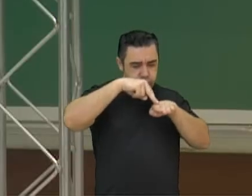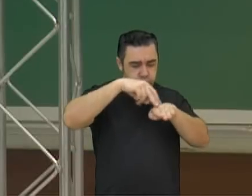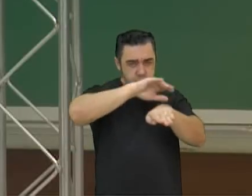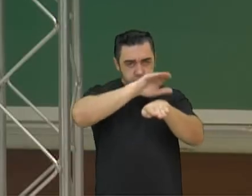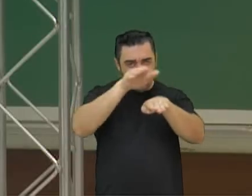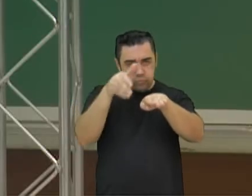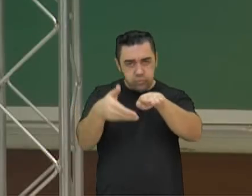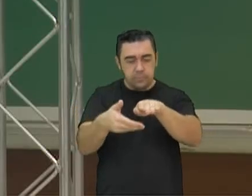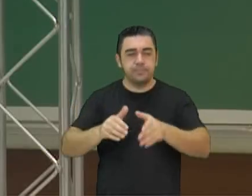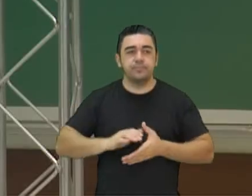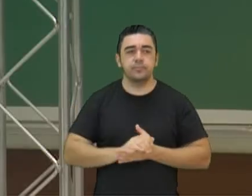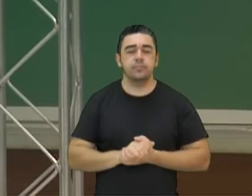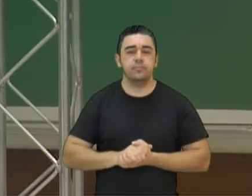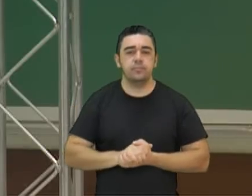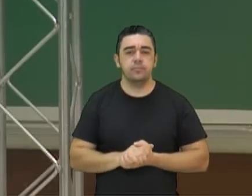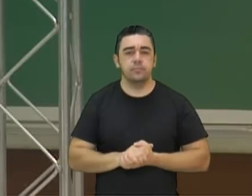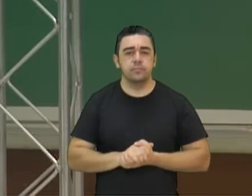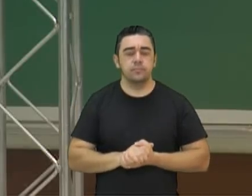água.